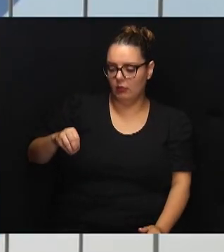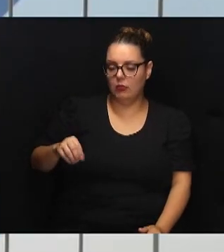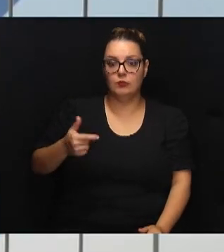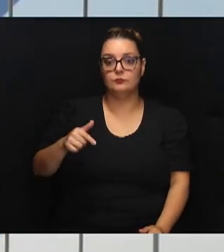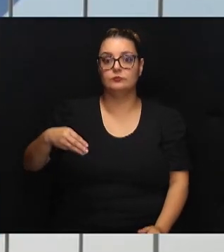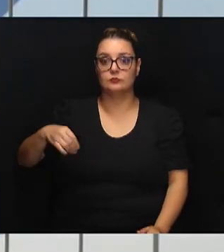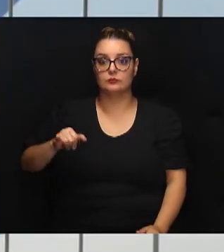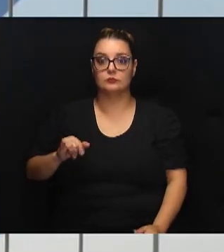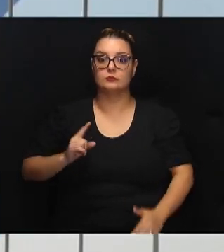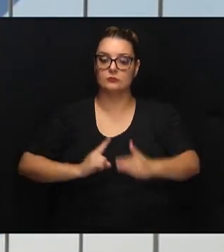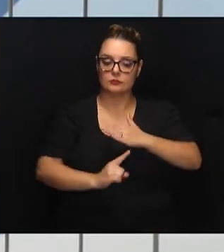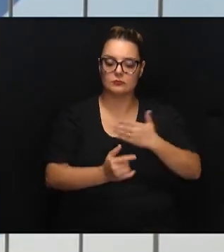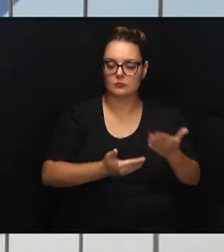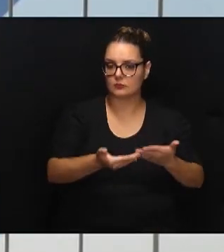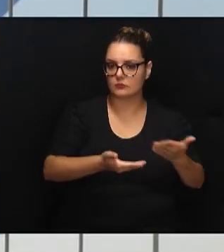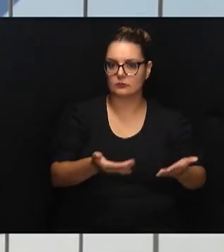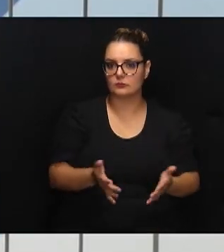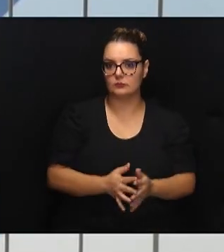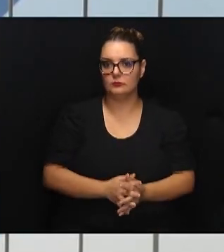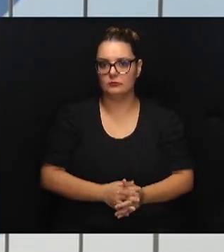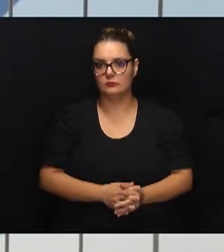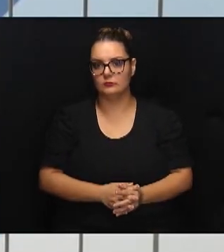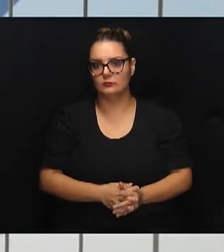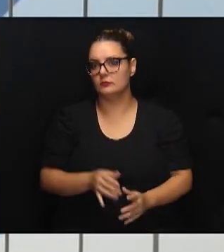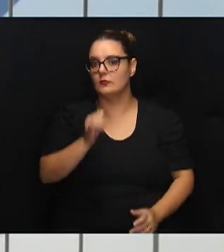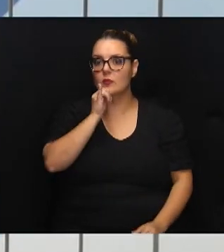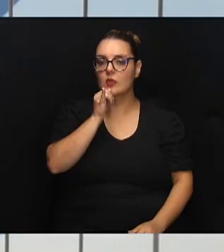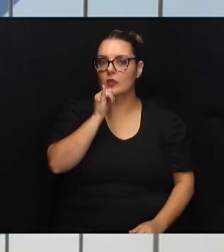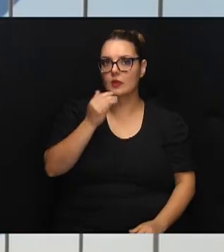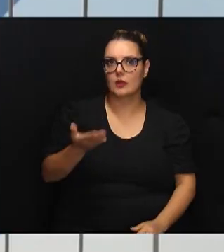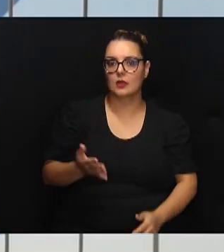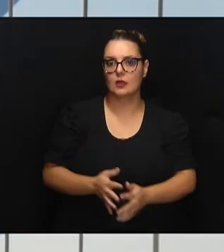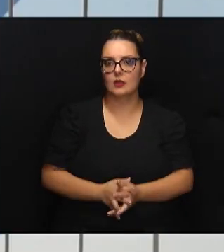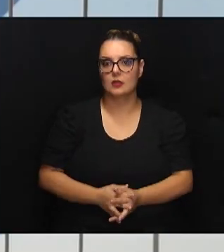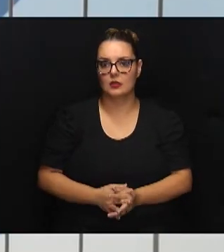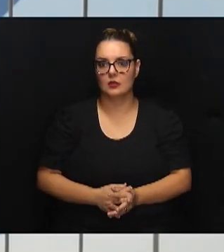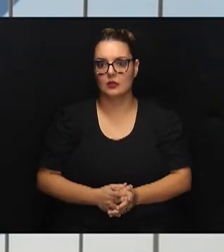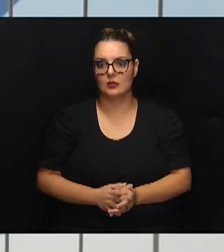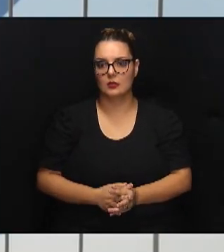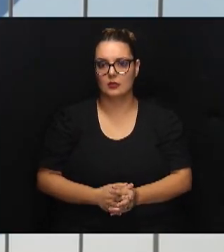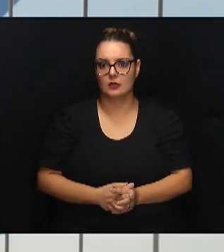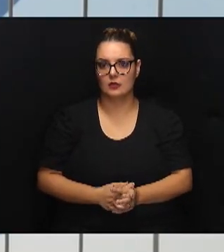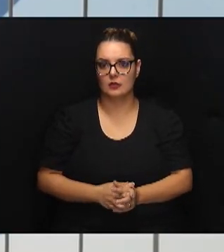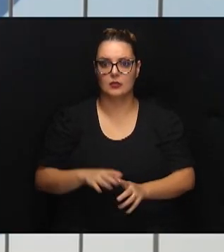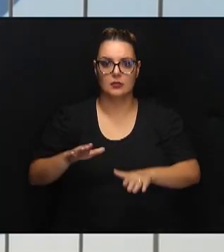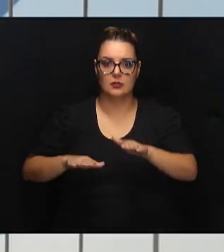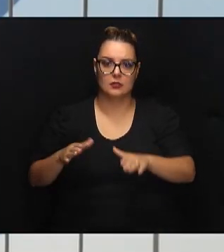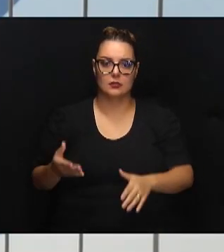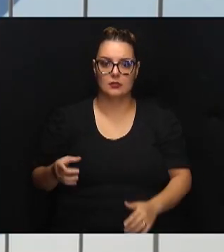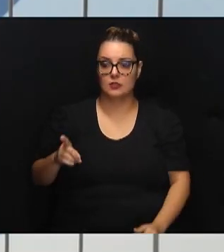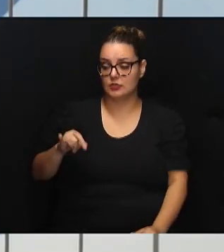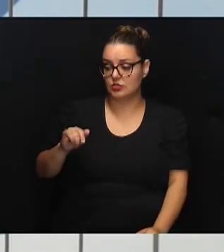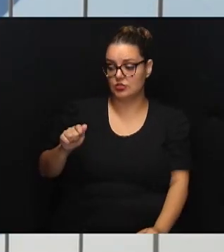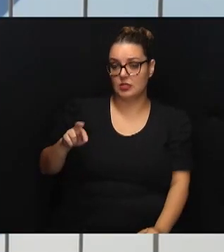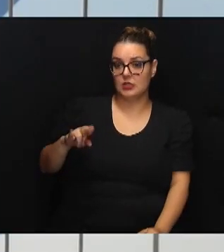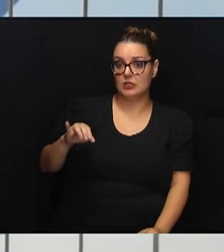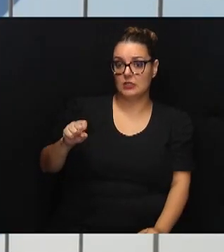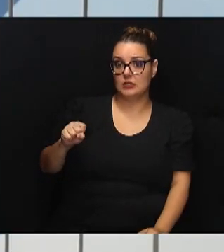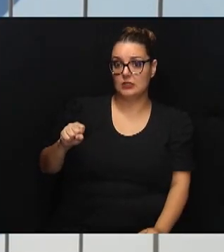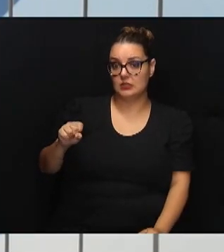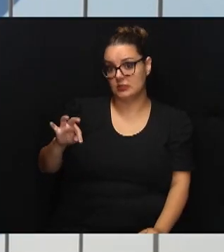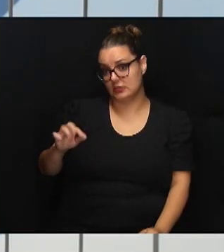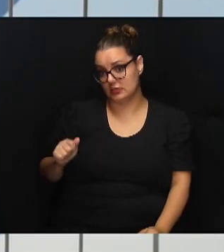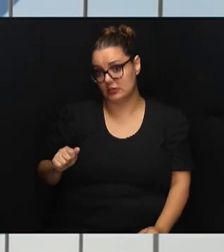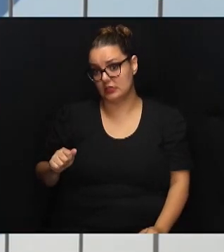aquele serviço ali. Eu vou dar um exemplo, por exemplo, às vezes, diarista, empregada doméstica, ela é uma